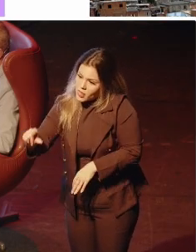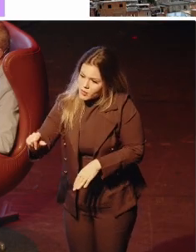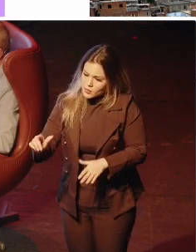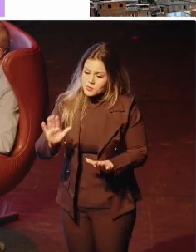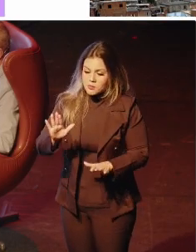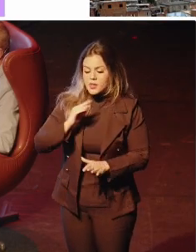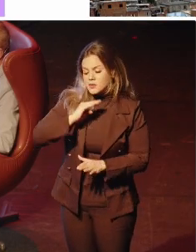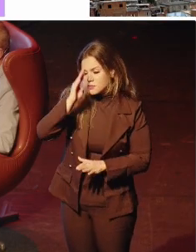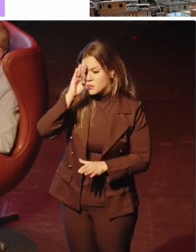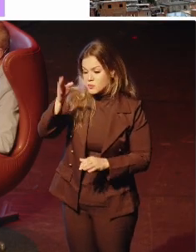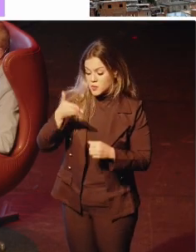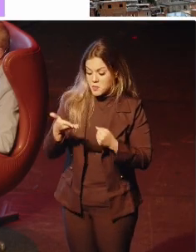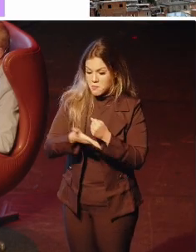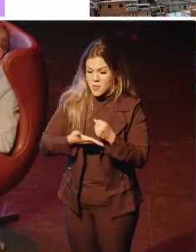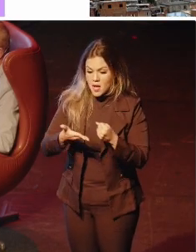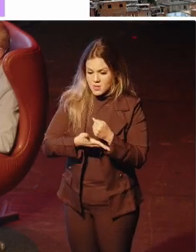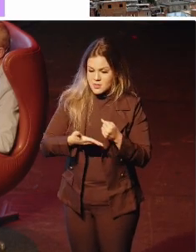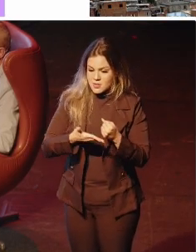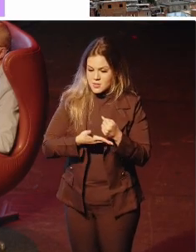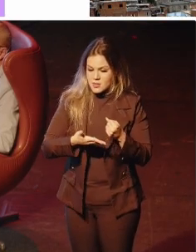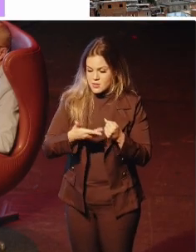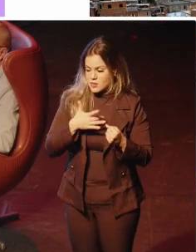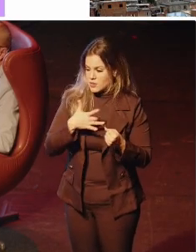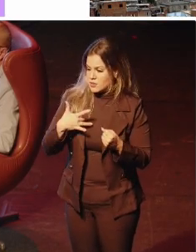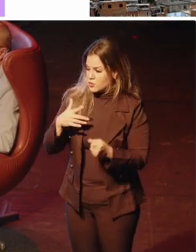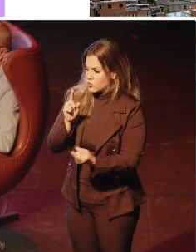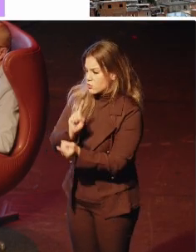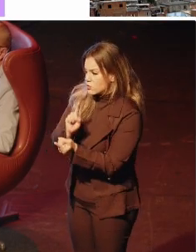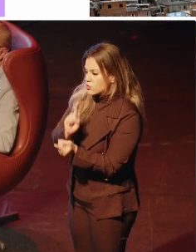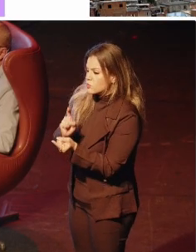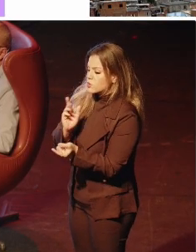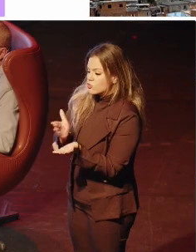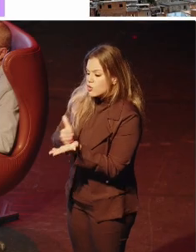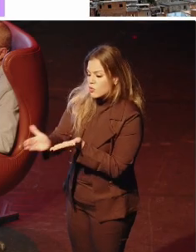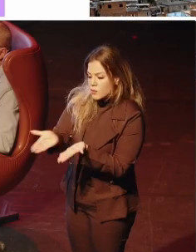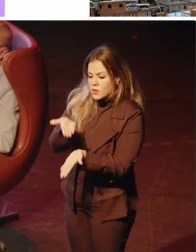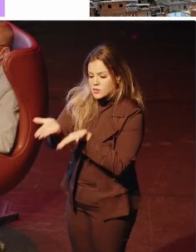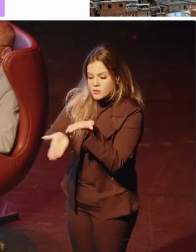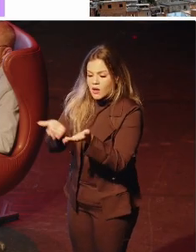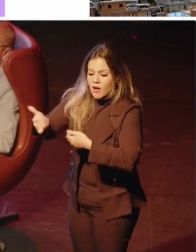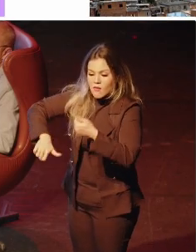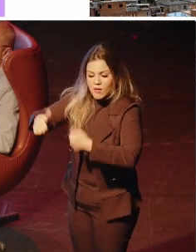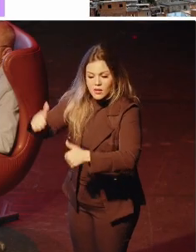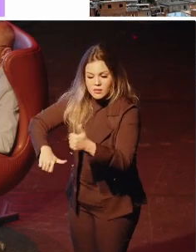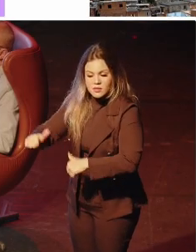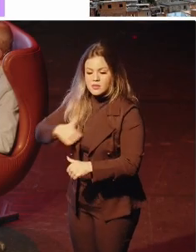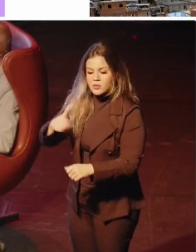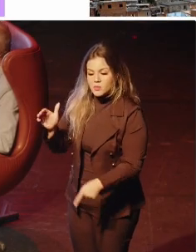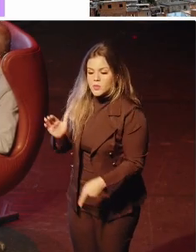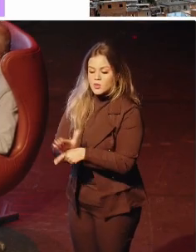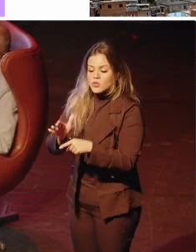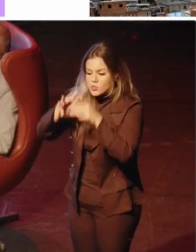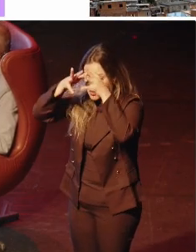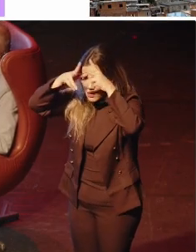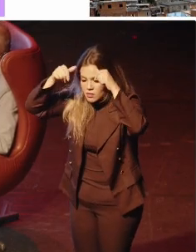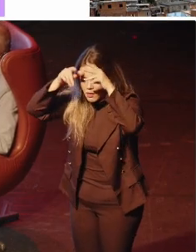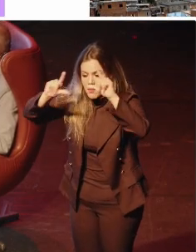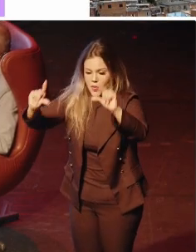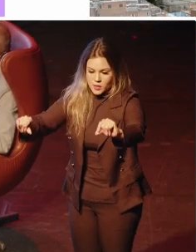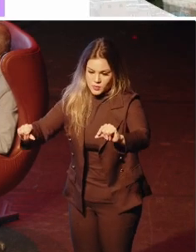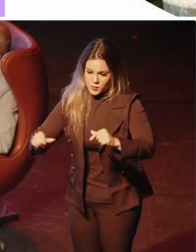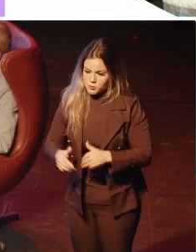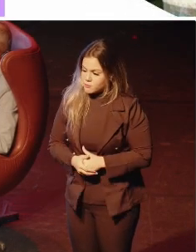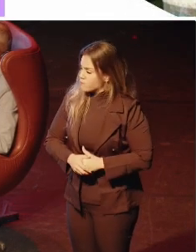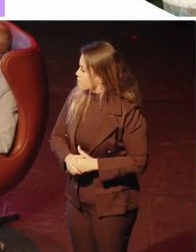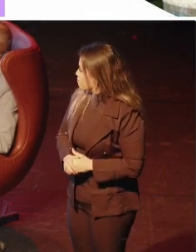saúde, UBSs, né, que todo mundo conhece, isso a gente já melhora muito a taxa de demência.